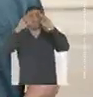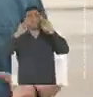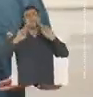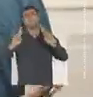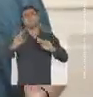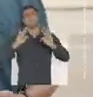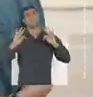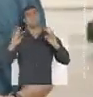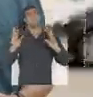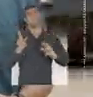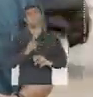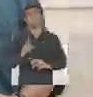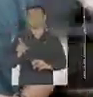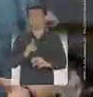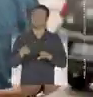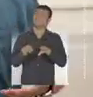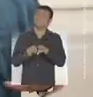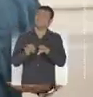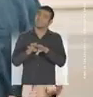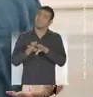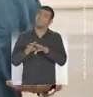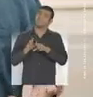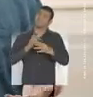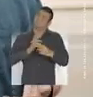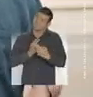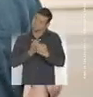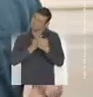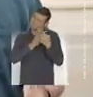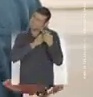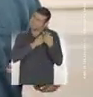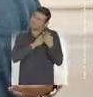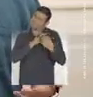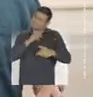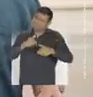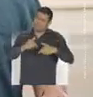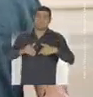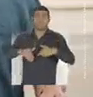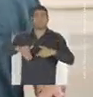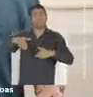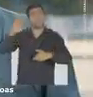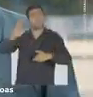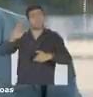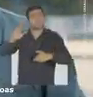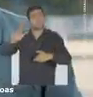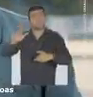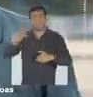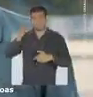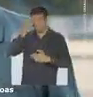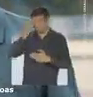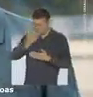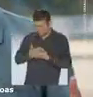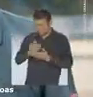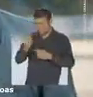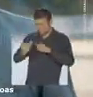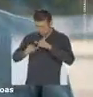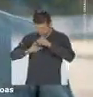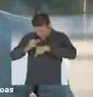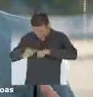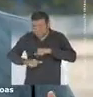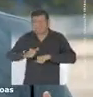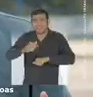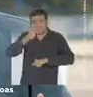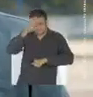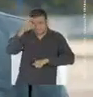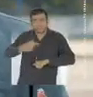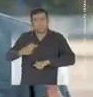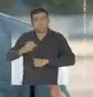meu respeito a todos os professores. E deixo também o meu compromisso de trabalhar ainda mais. Não acredito que se pode mudar o destino